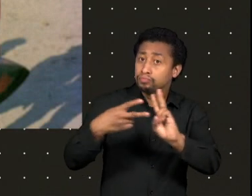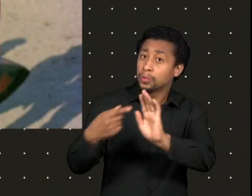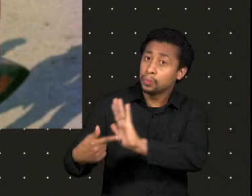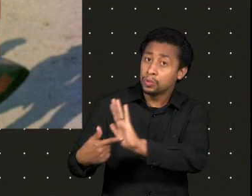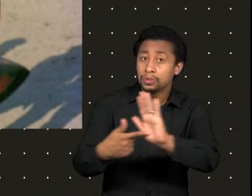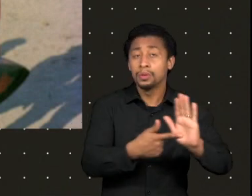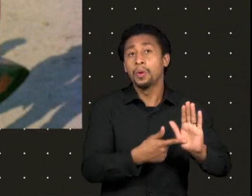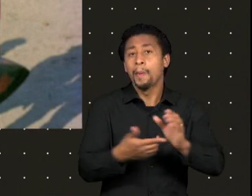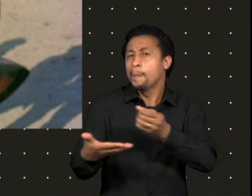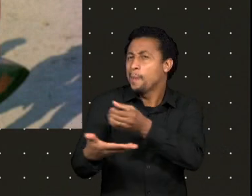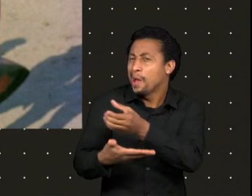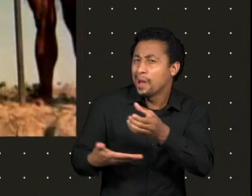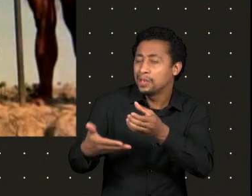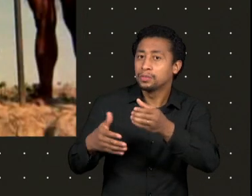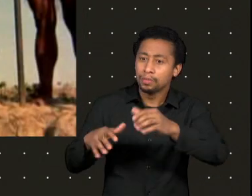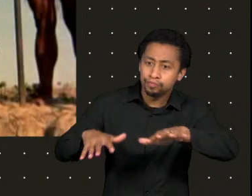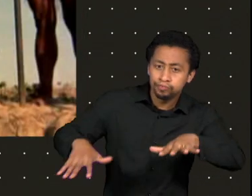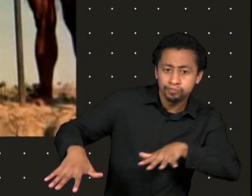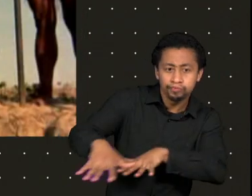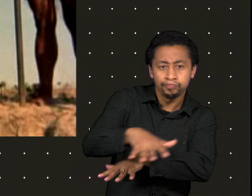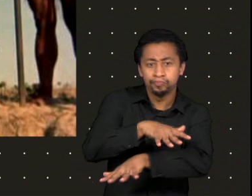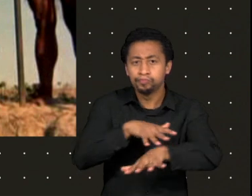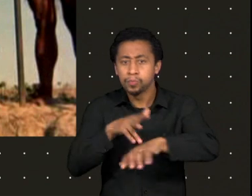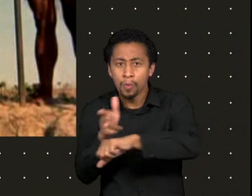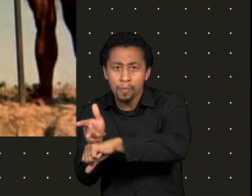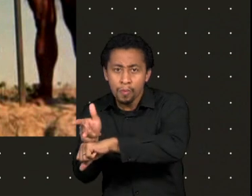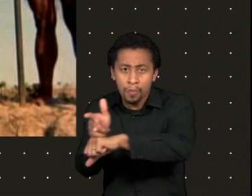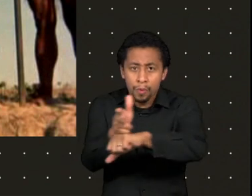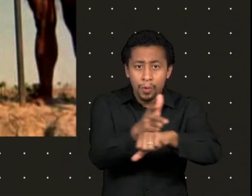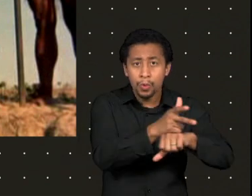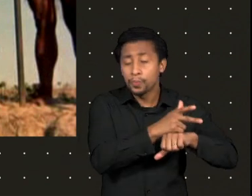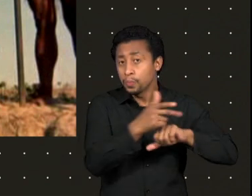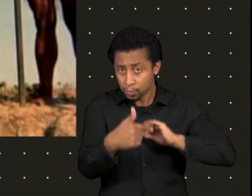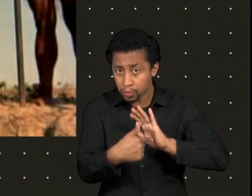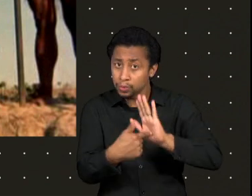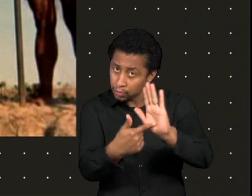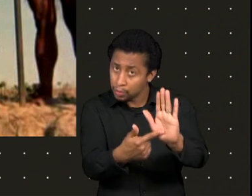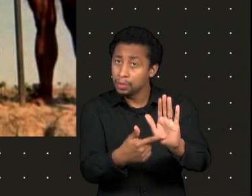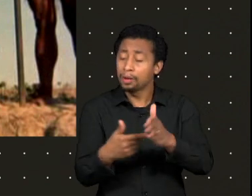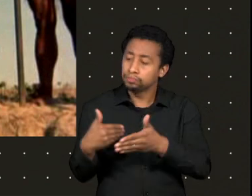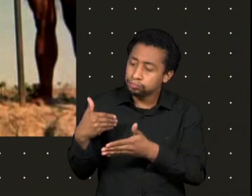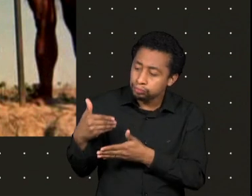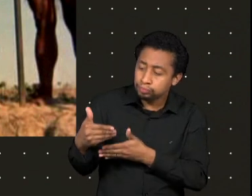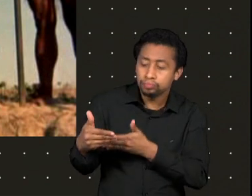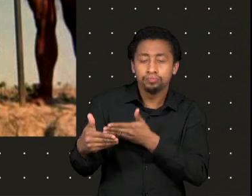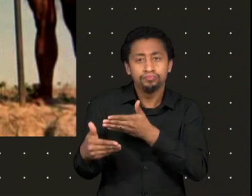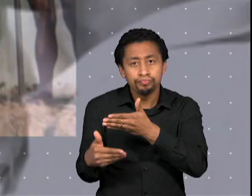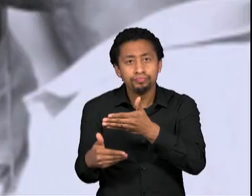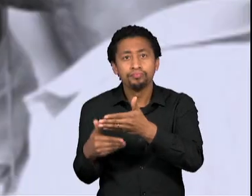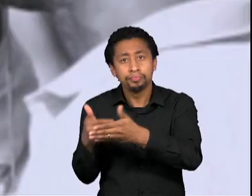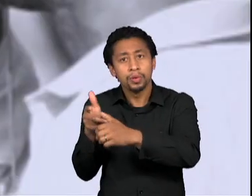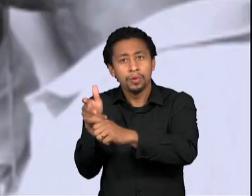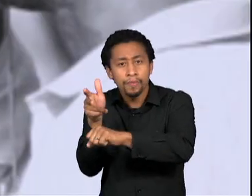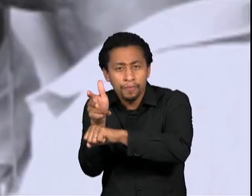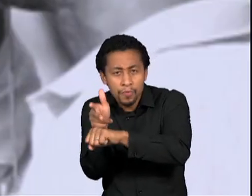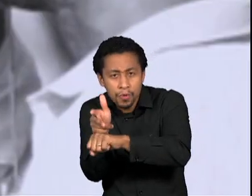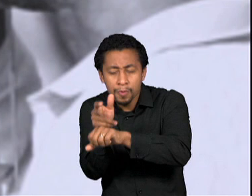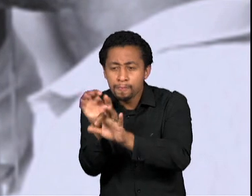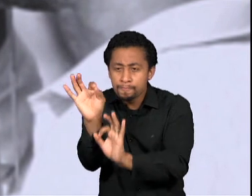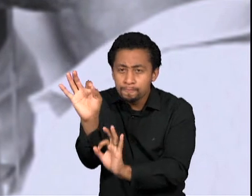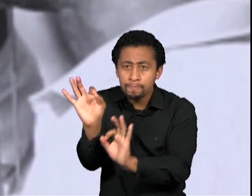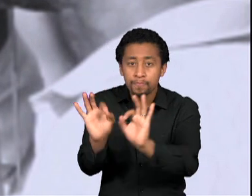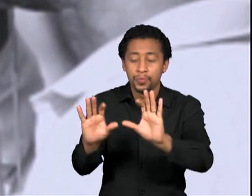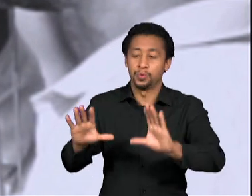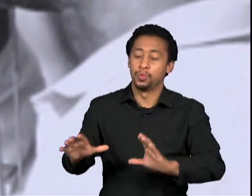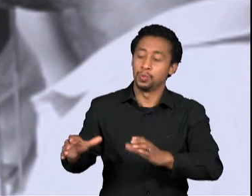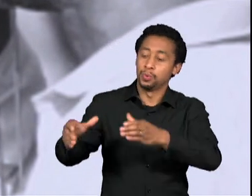daquele cenário de Manaus. Isso foi feito aos poucos, começando, tal, porque o primeiro um